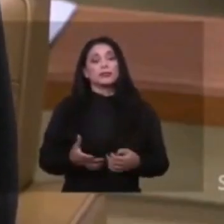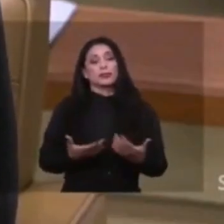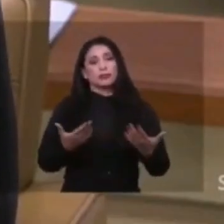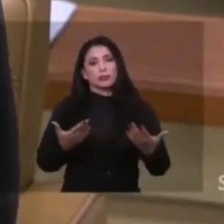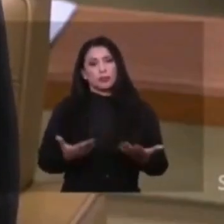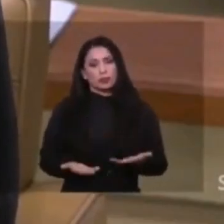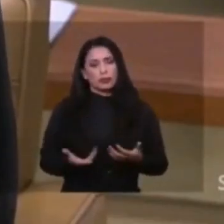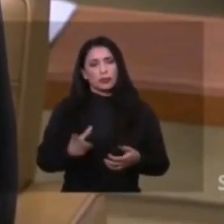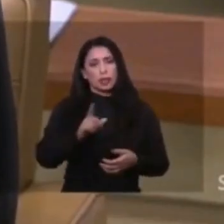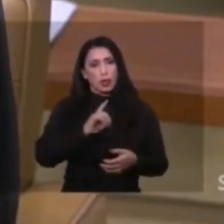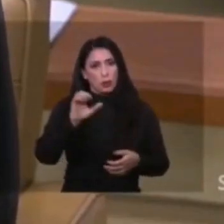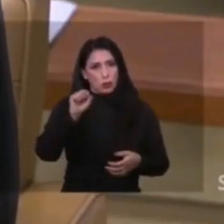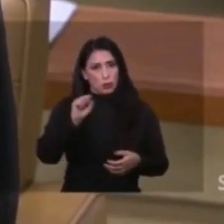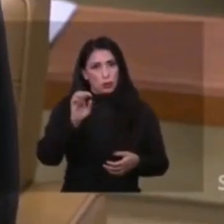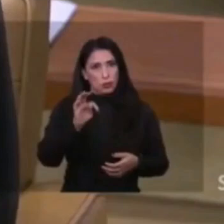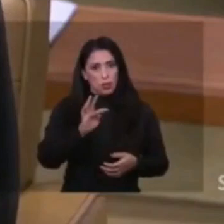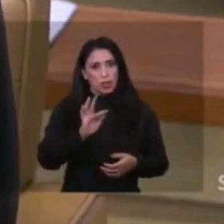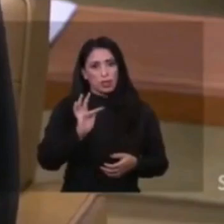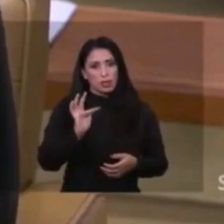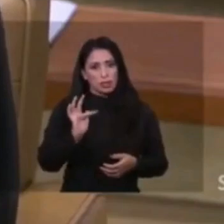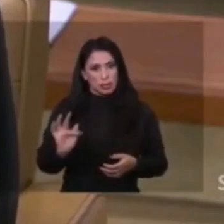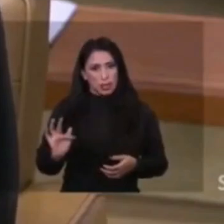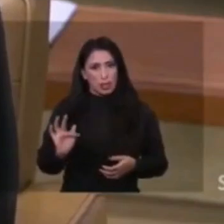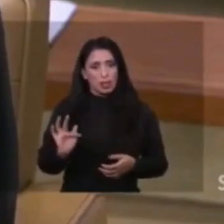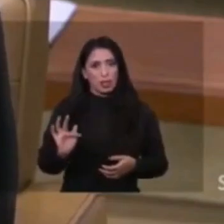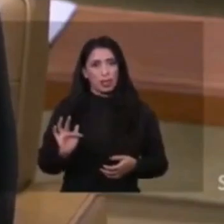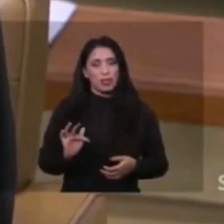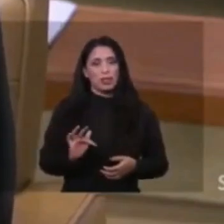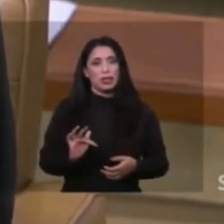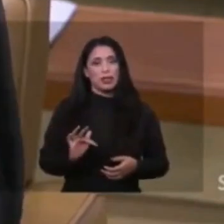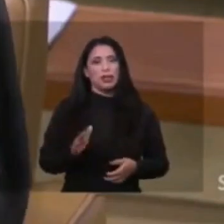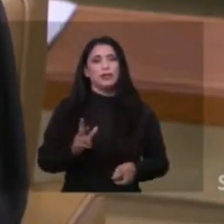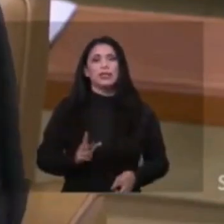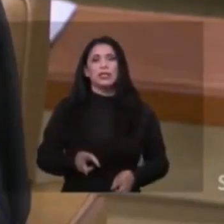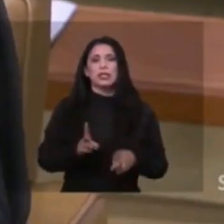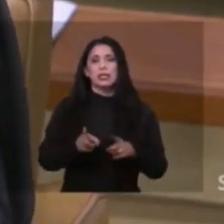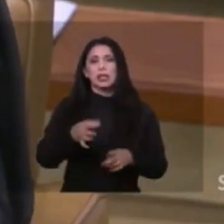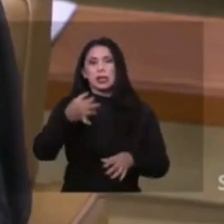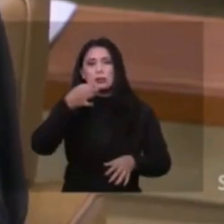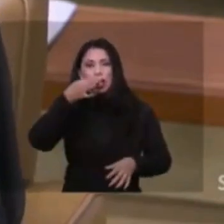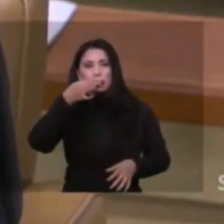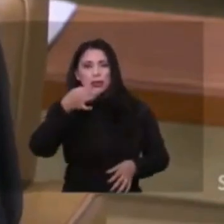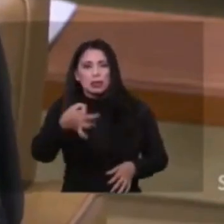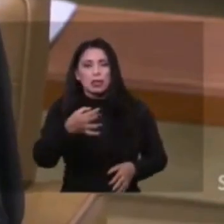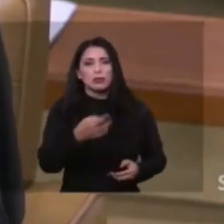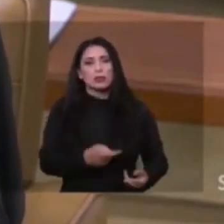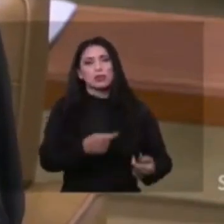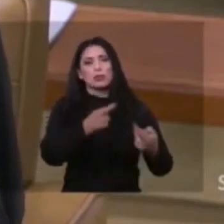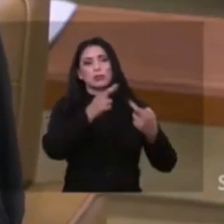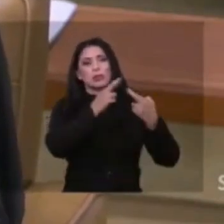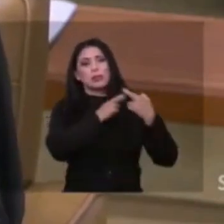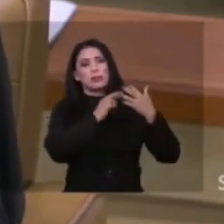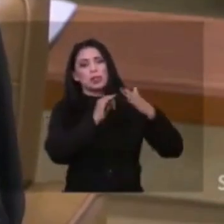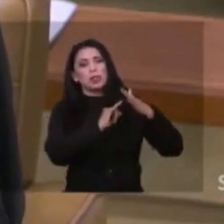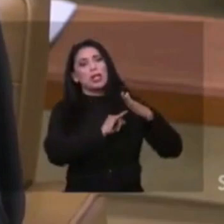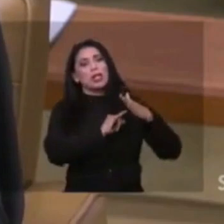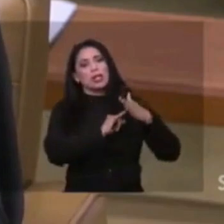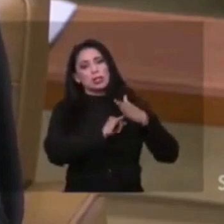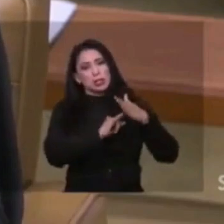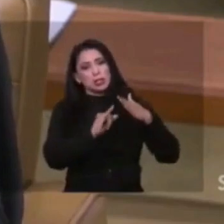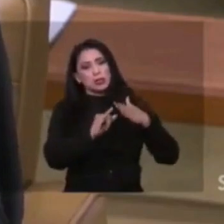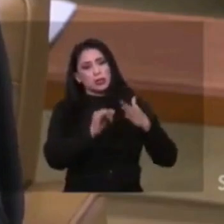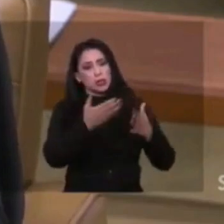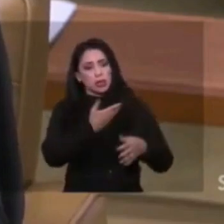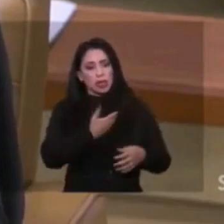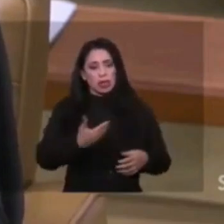que este Supremo Tribunal Federal, sempre atento às suas responsabilidades institucionais e